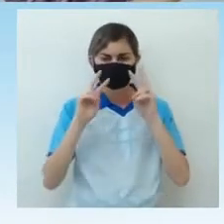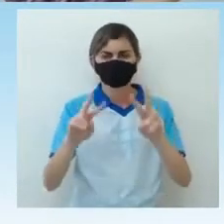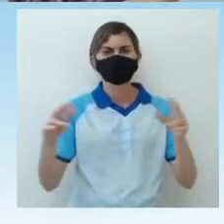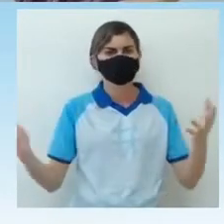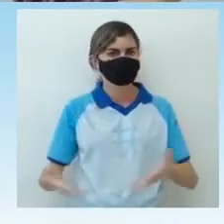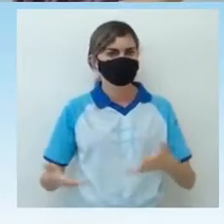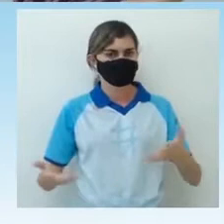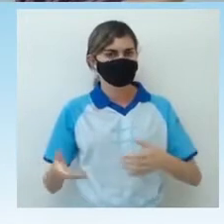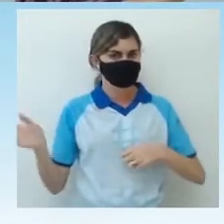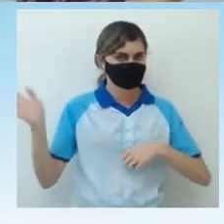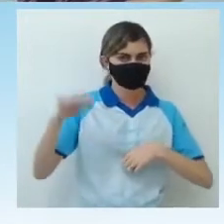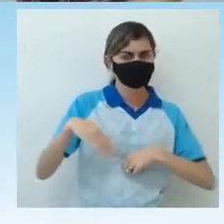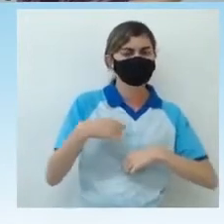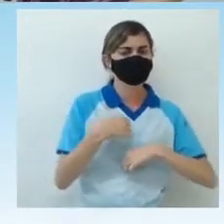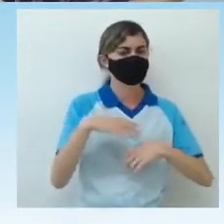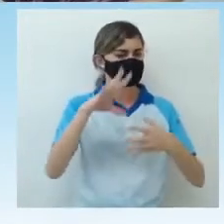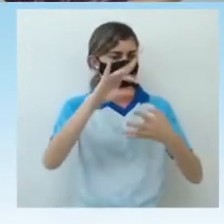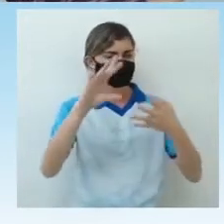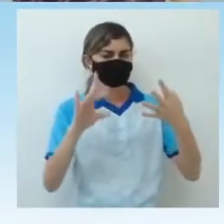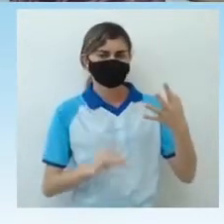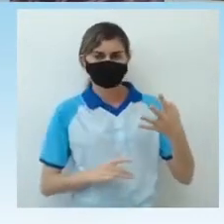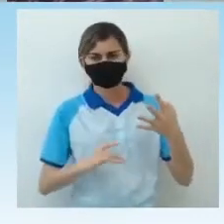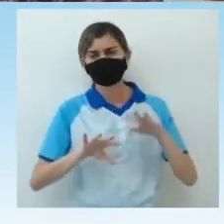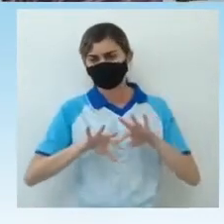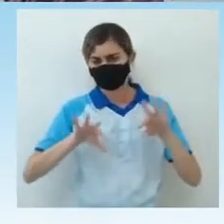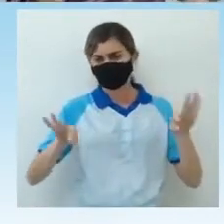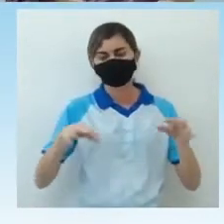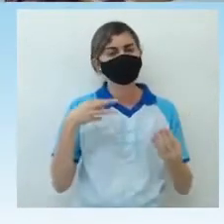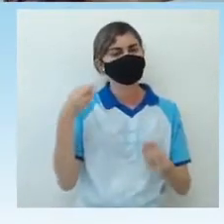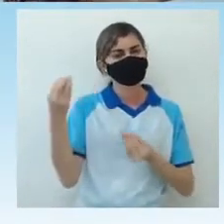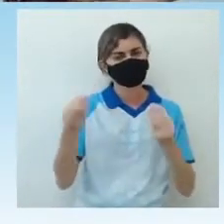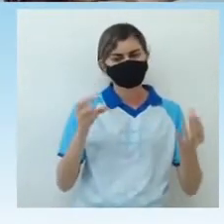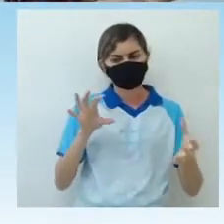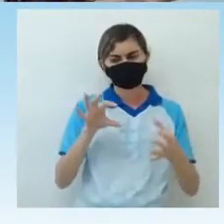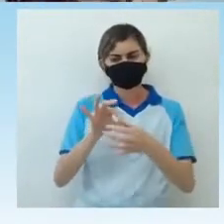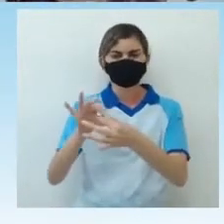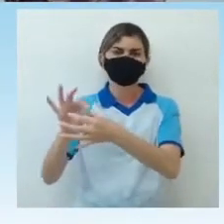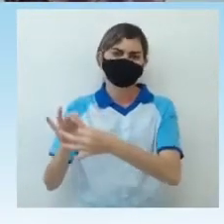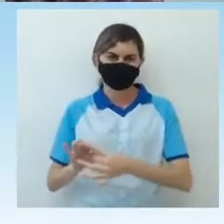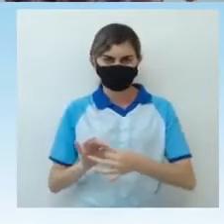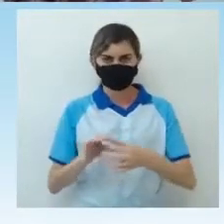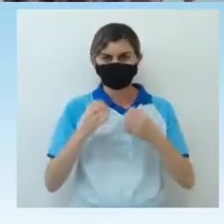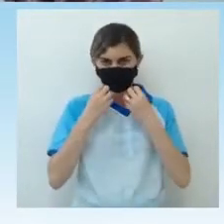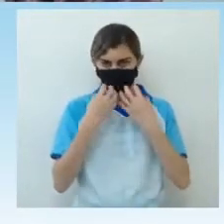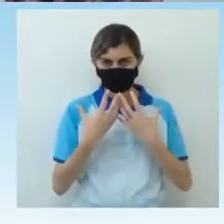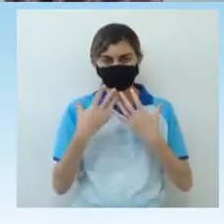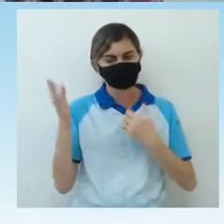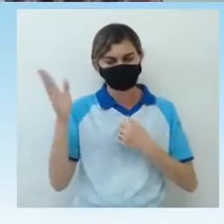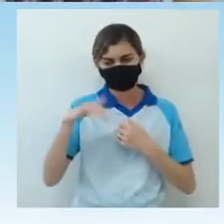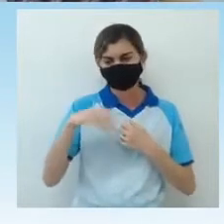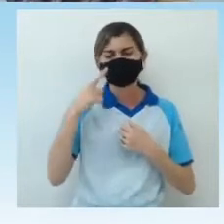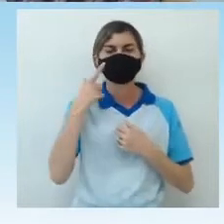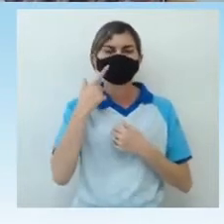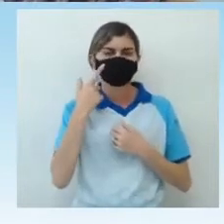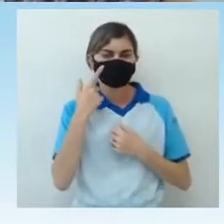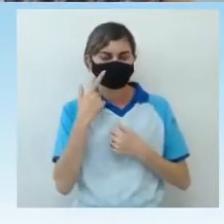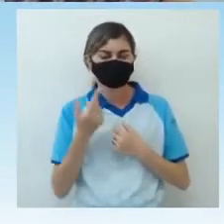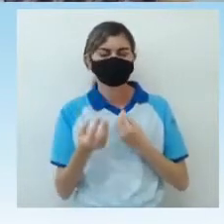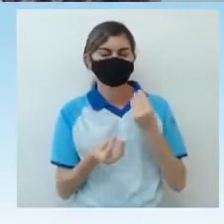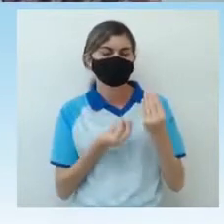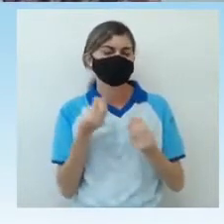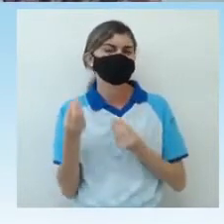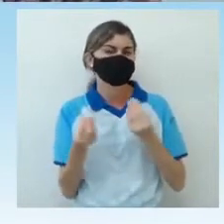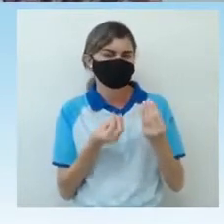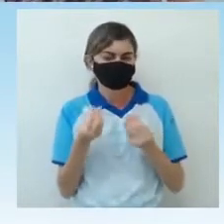hoje. Vamos ver cada um separado e vamos ver como eles se integram, tá bom? Então vem comigo, professora Lilian Pinto, vamos ver como é